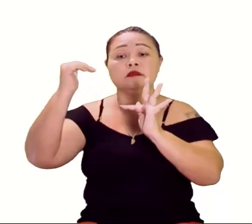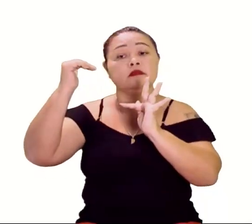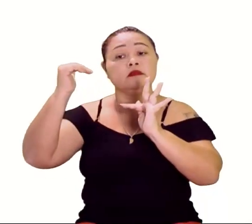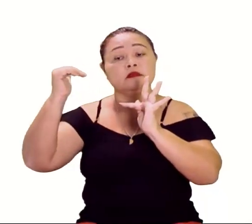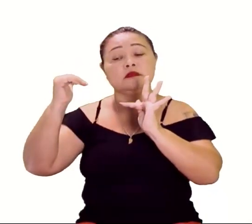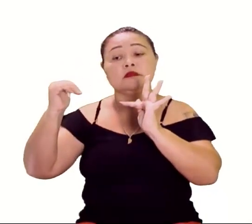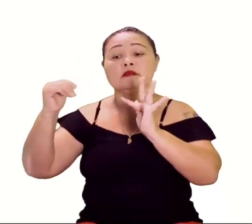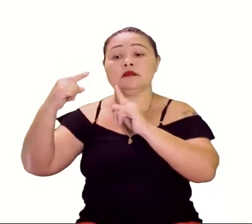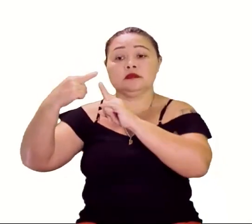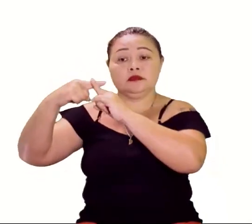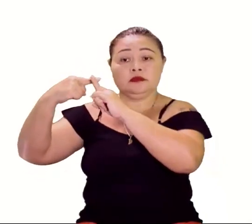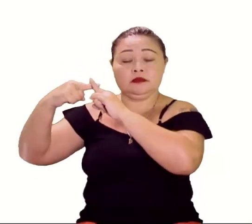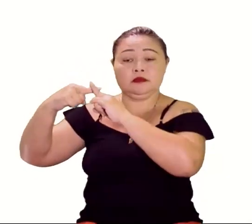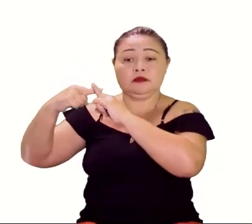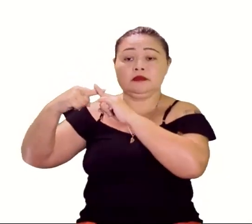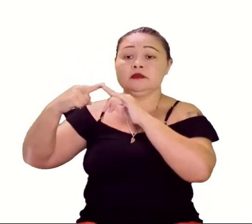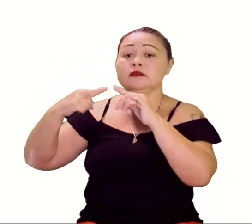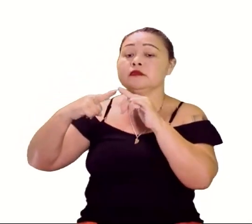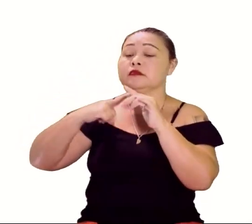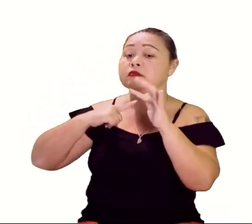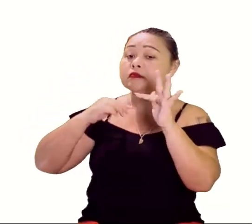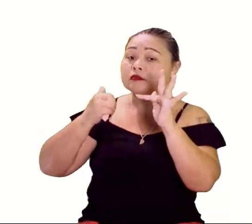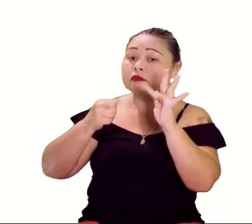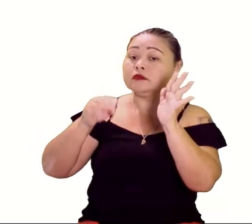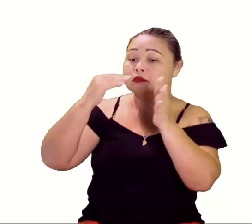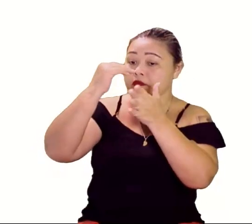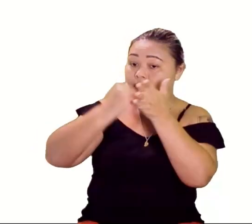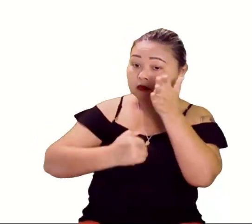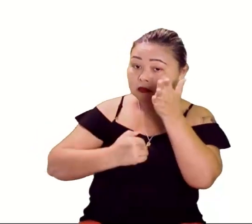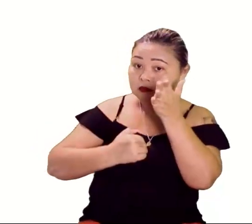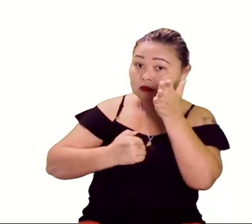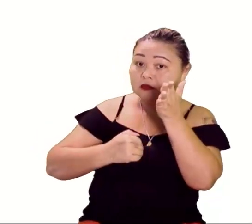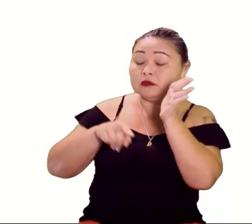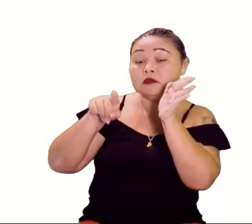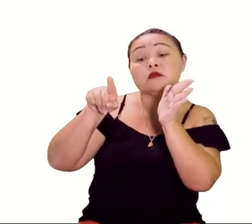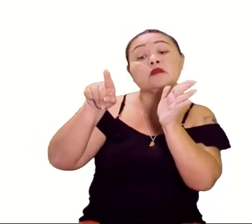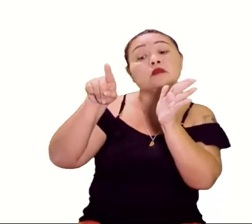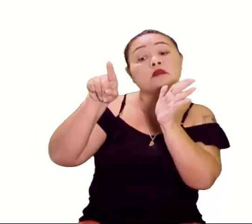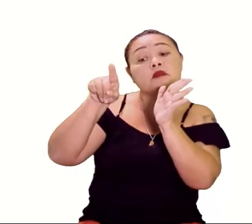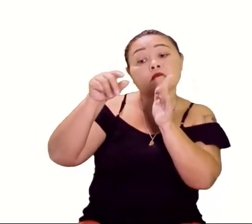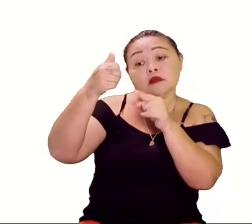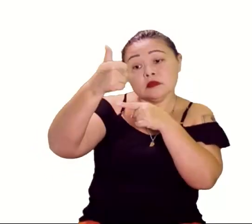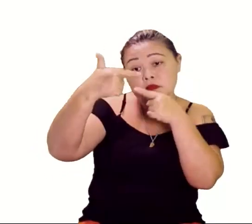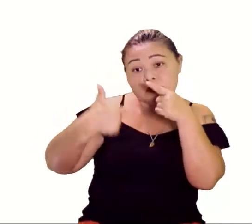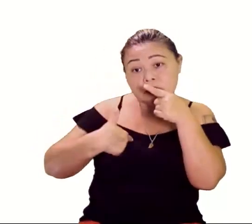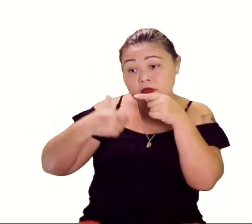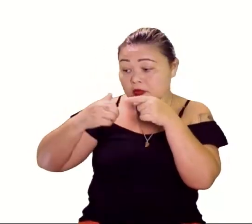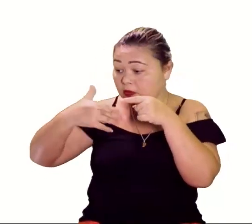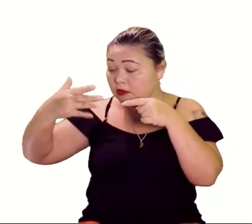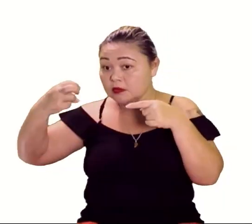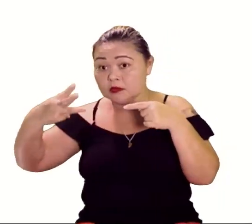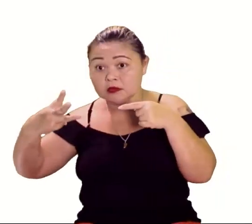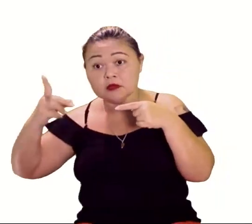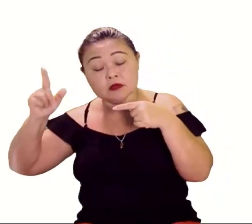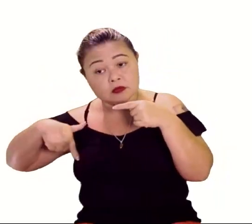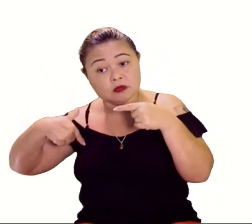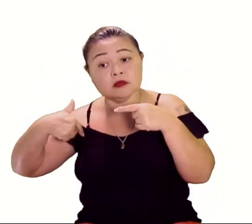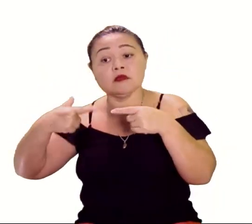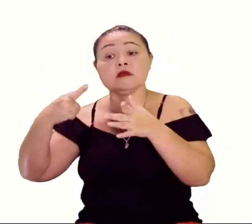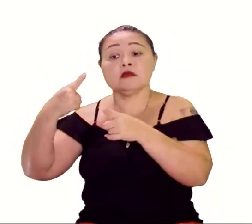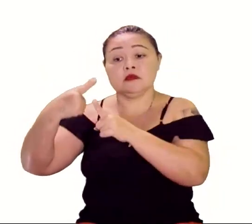eixo X. Então quer dizer que nos valores menores que menos meio e maiores que 3 está